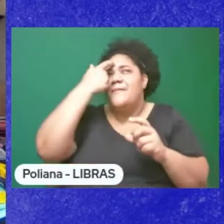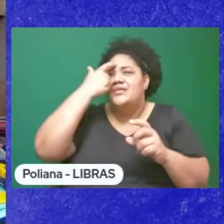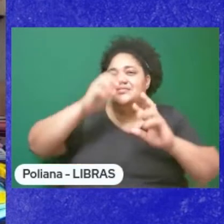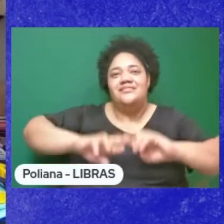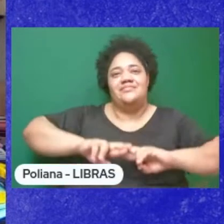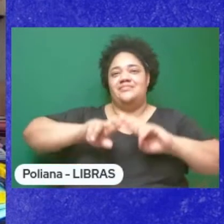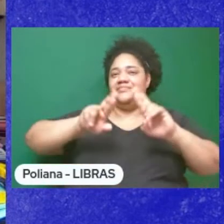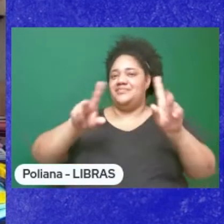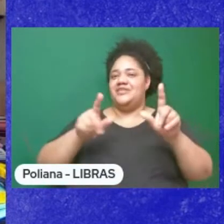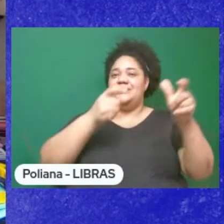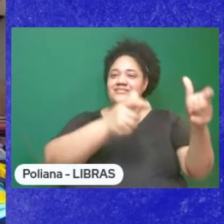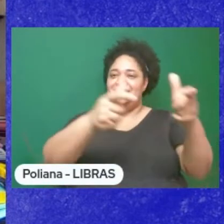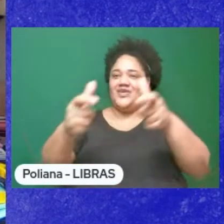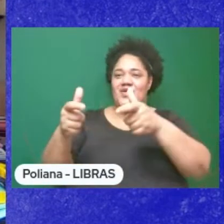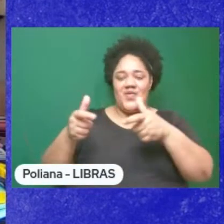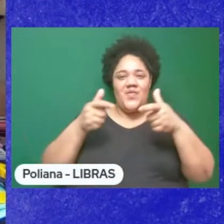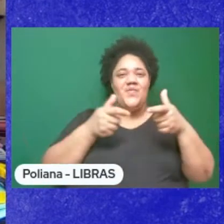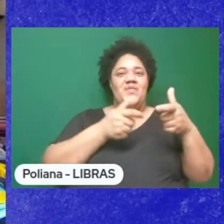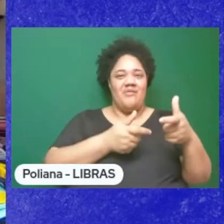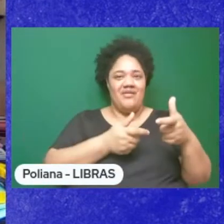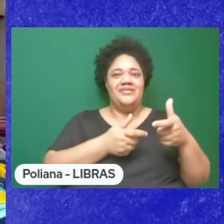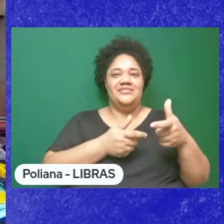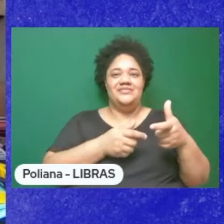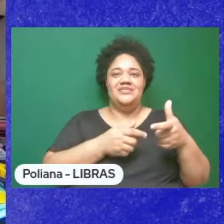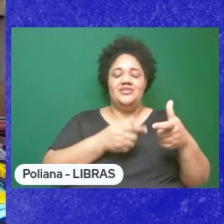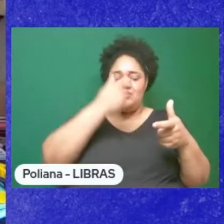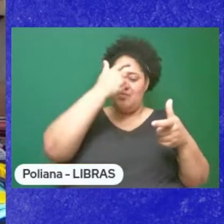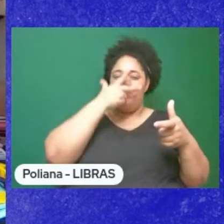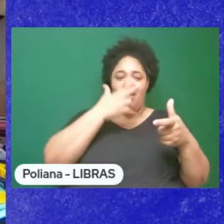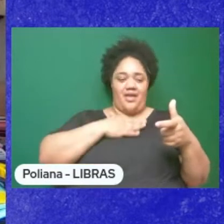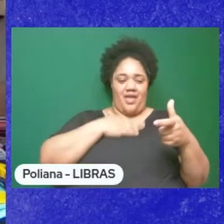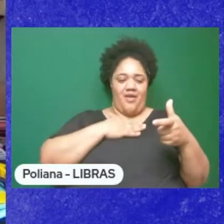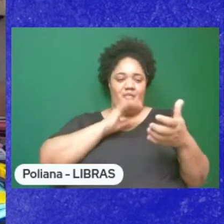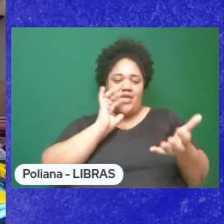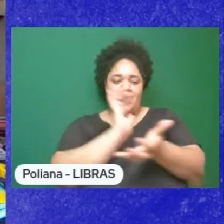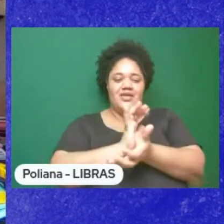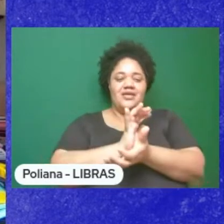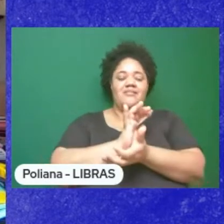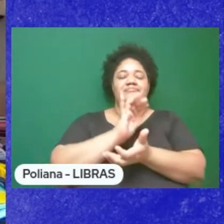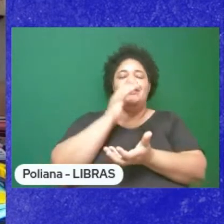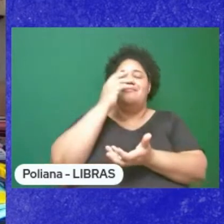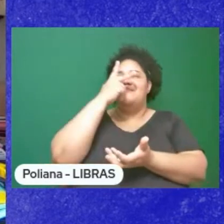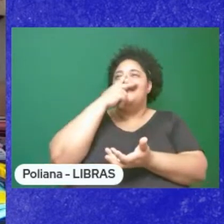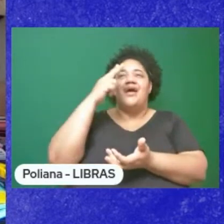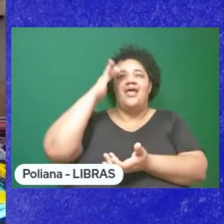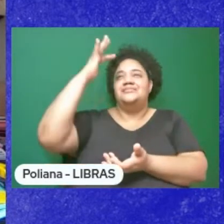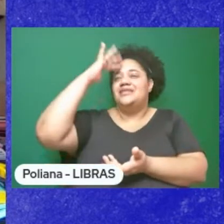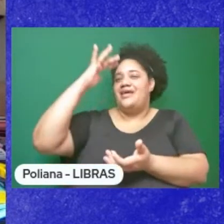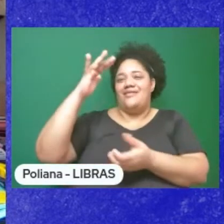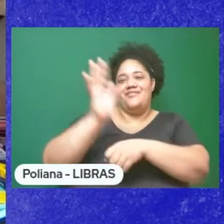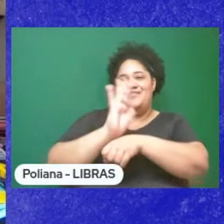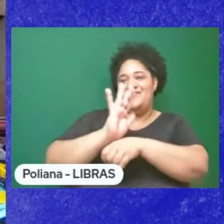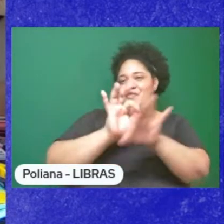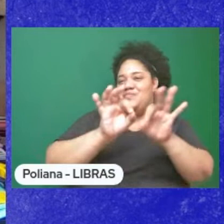desses lugares que acho que só eu e a equipe, a gente ia embarcar na viagem, assim. Foi muito louco, porque